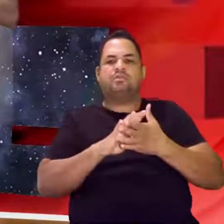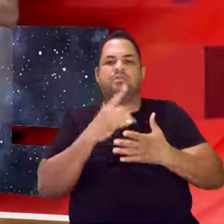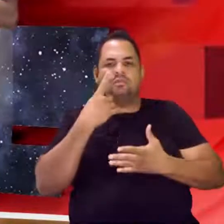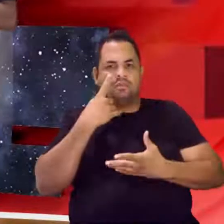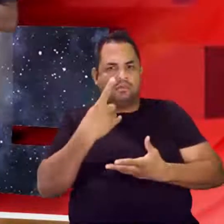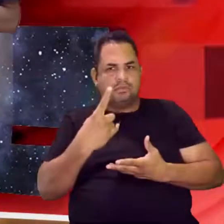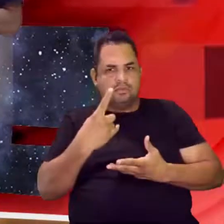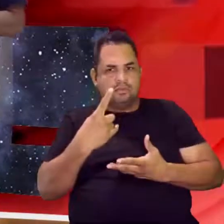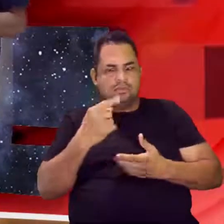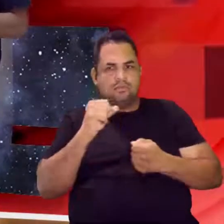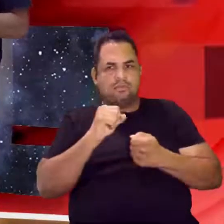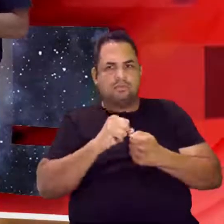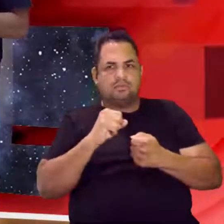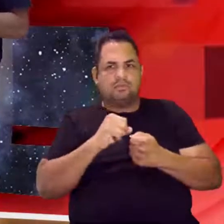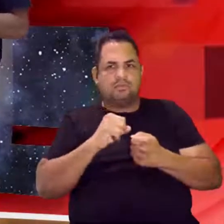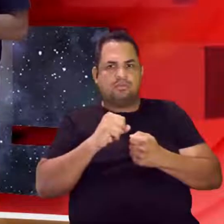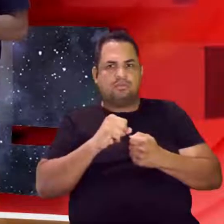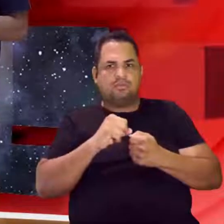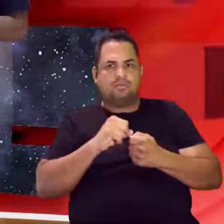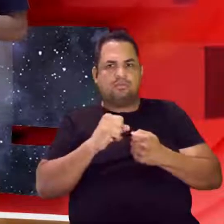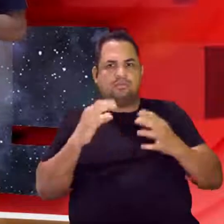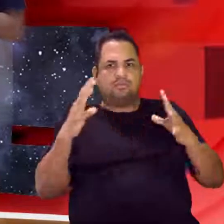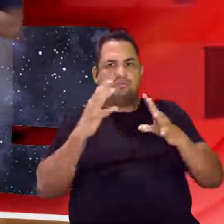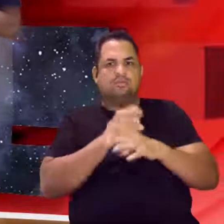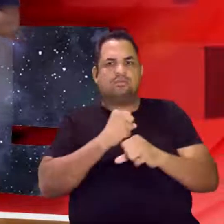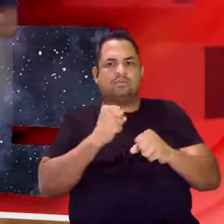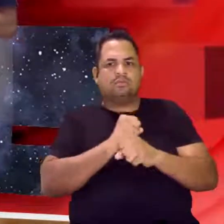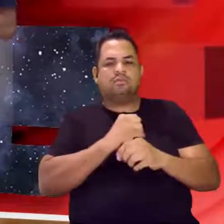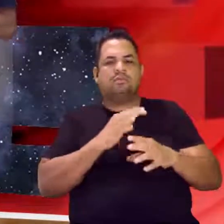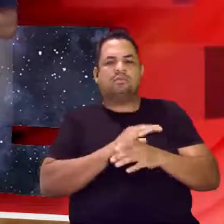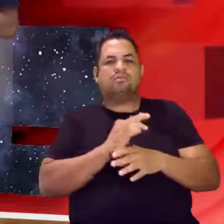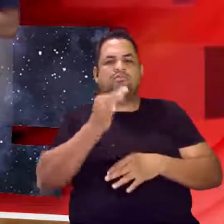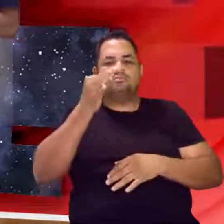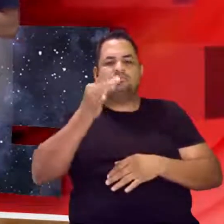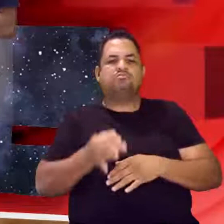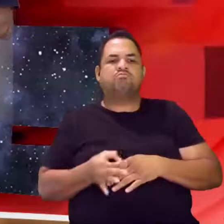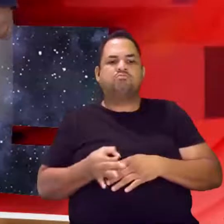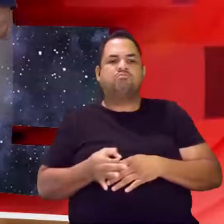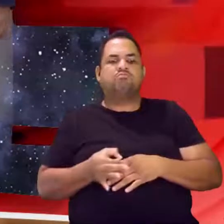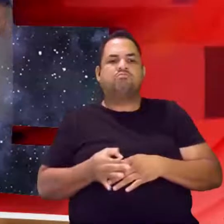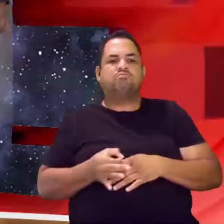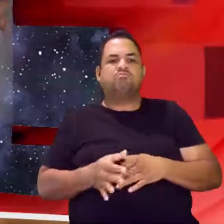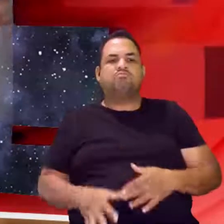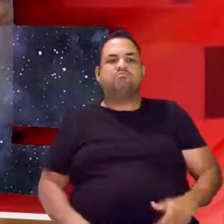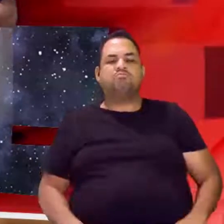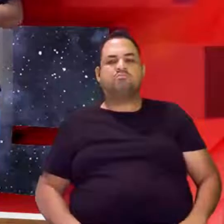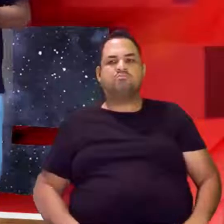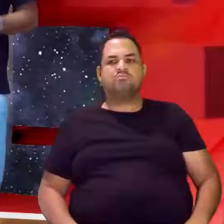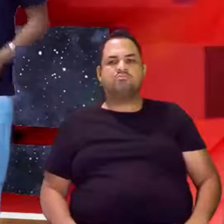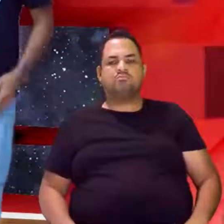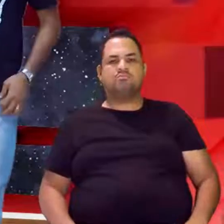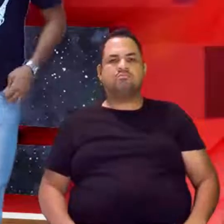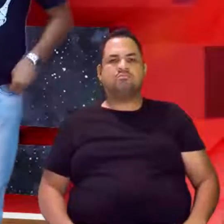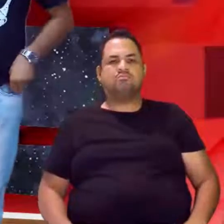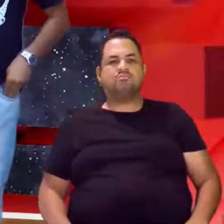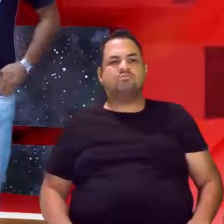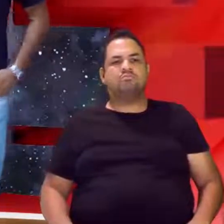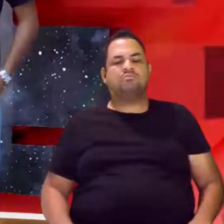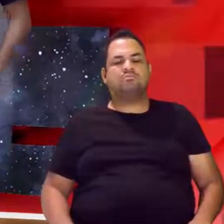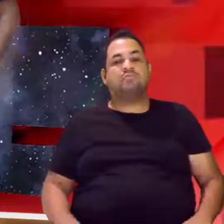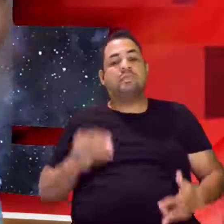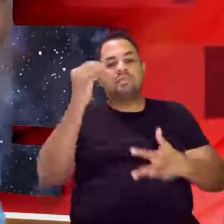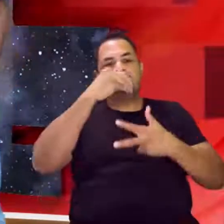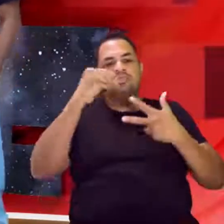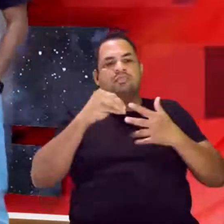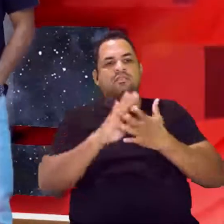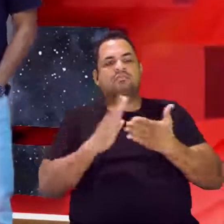consegue encontrar fazendo operações certas. Isso, e esse é o negócio do